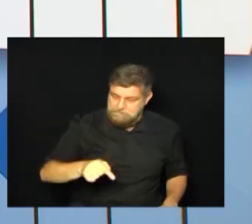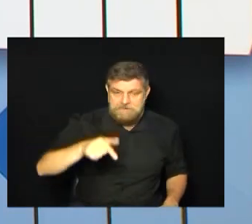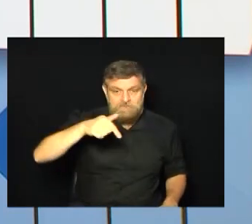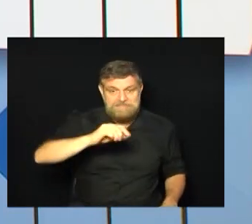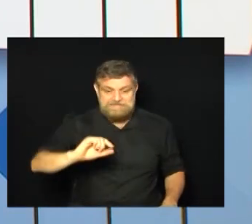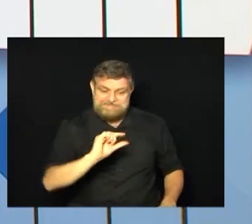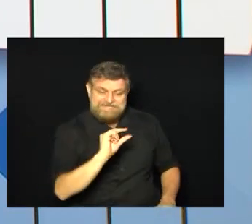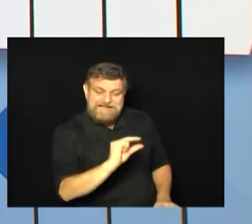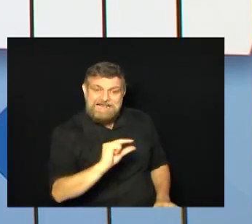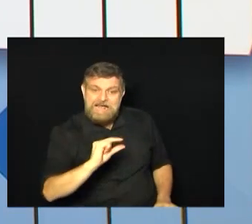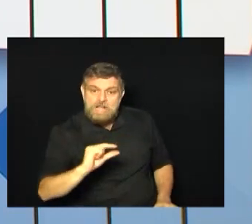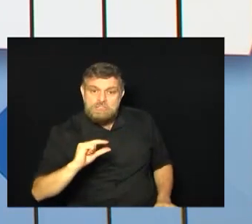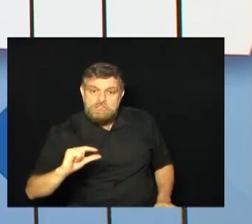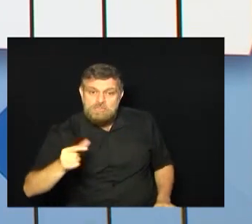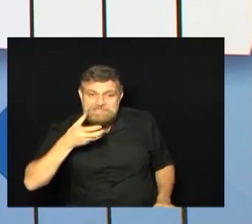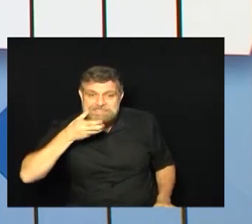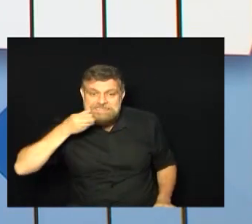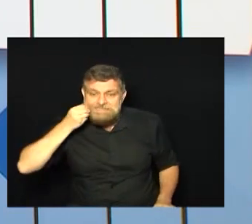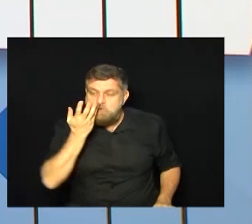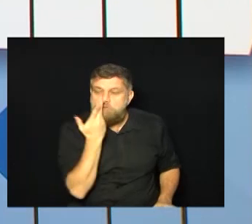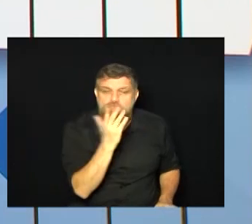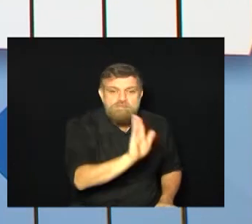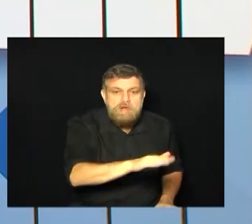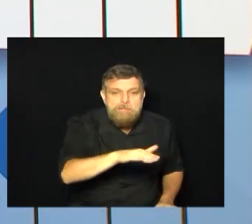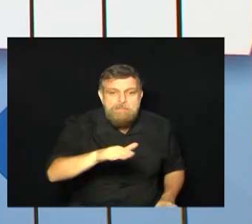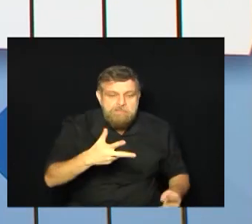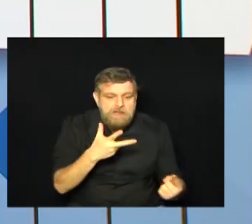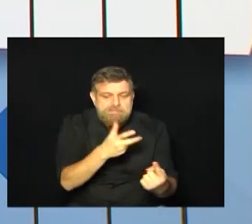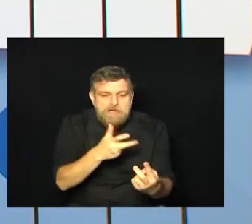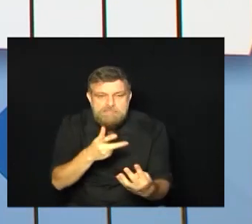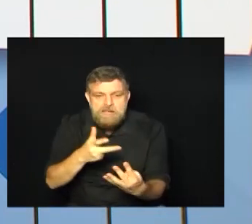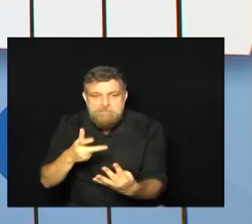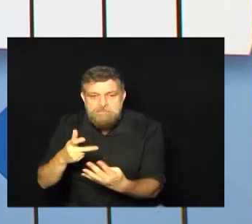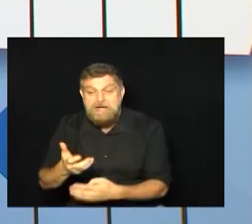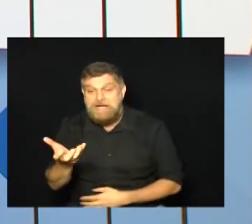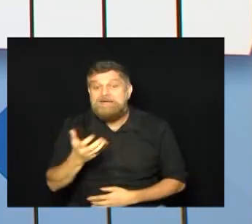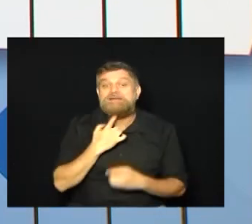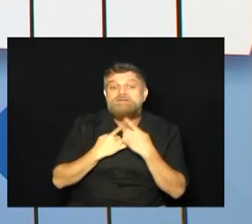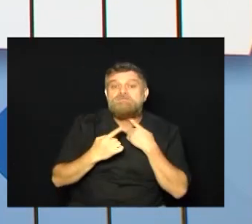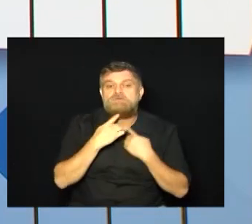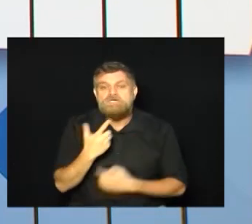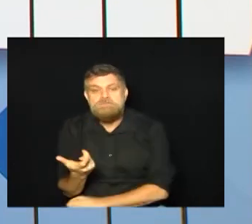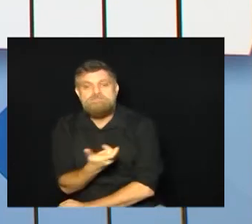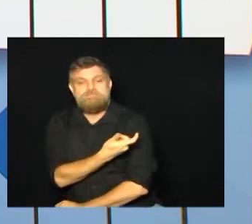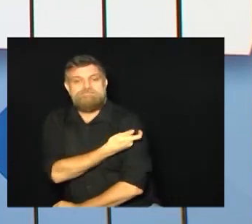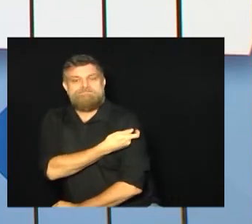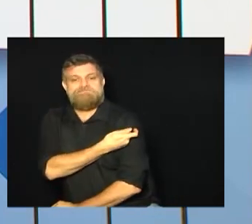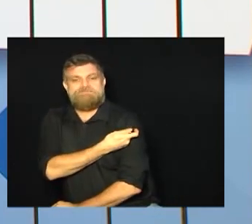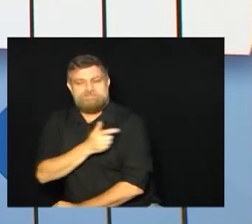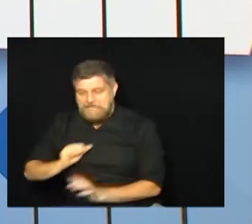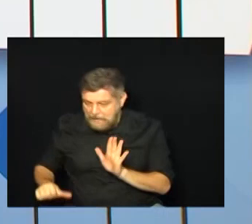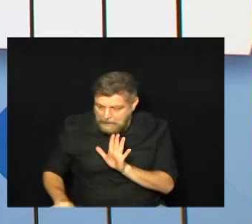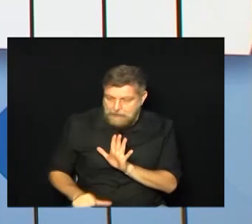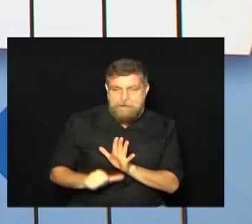25.700 doses reservadas para as crianças nessa faixa etária que queiram aí ser vacinadas, receber a